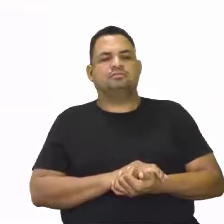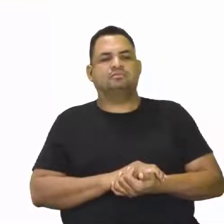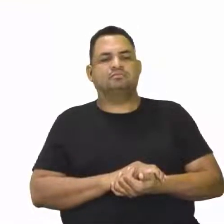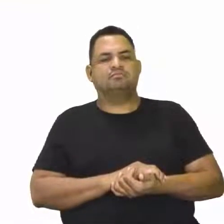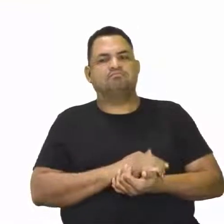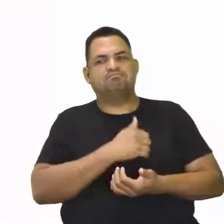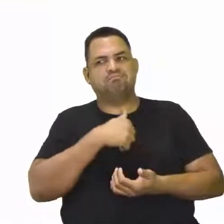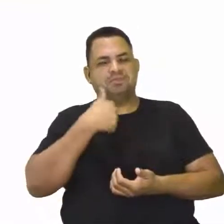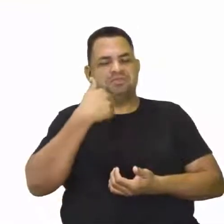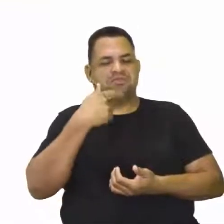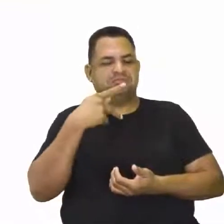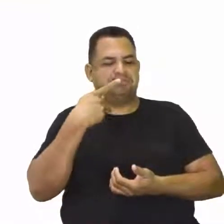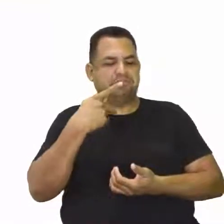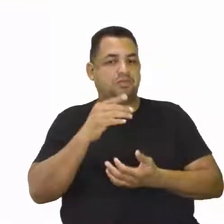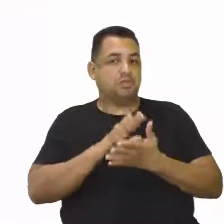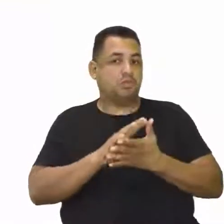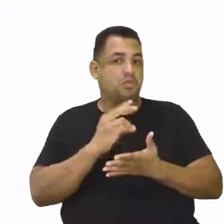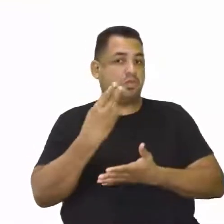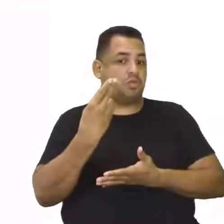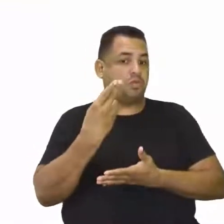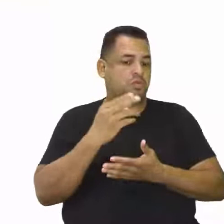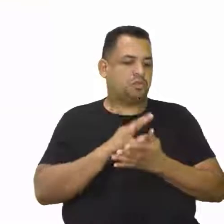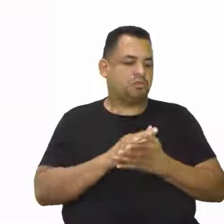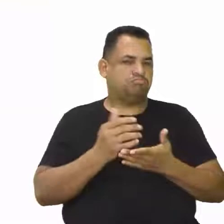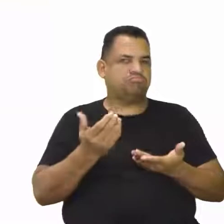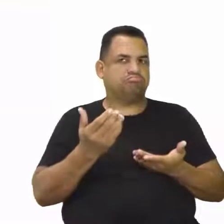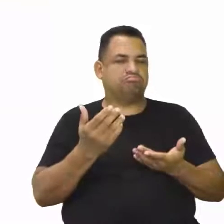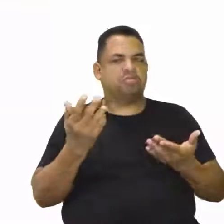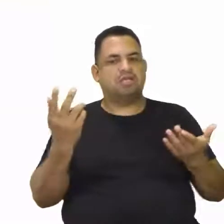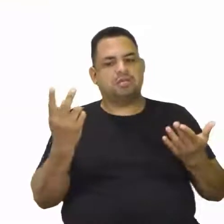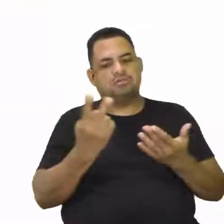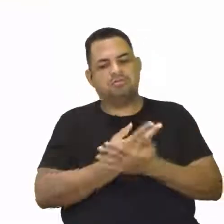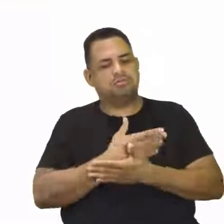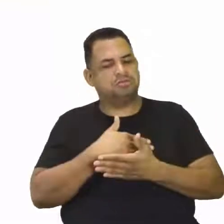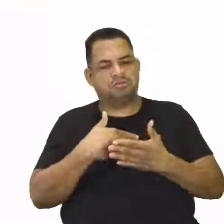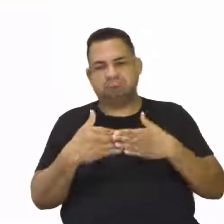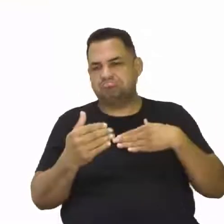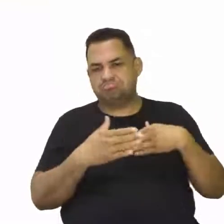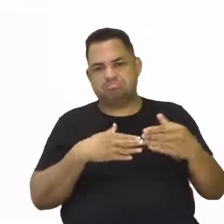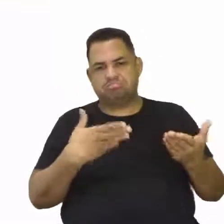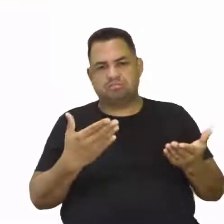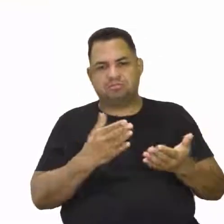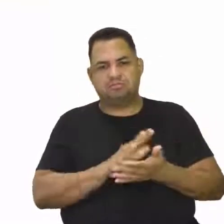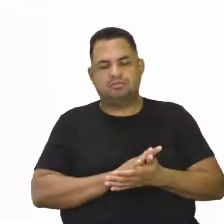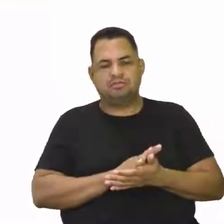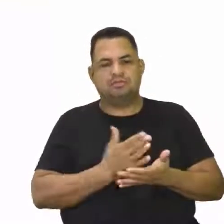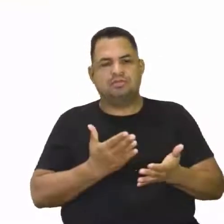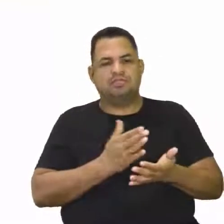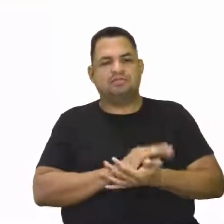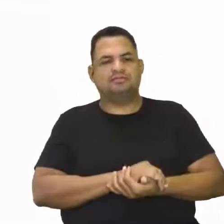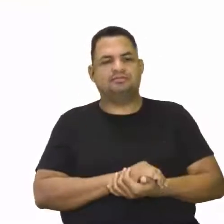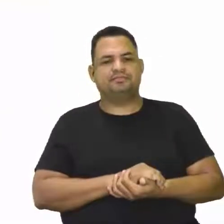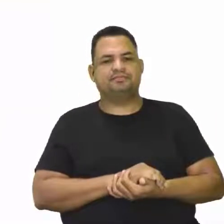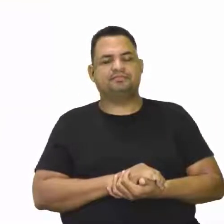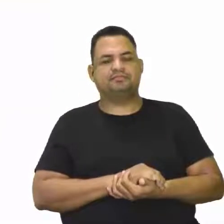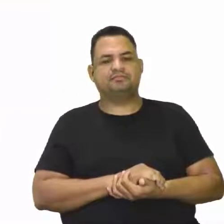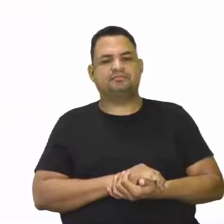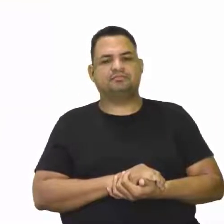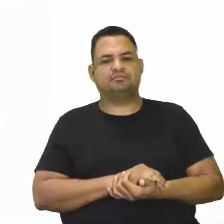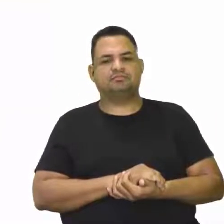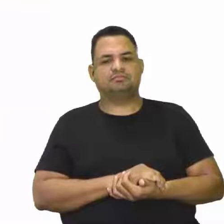melhor você não fazer isso, ou eu vou fazer mesmo que tal coisa aconteça. Isso. Me propongo hacer este